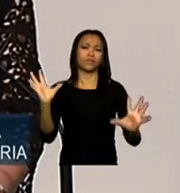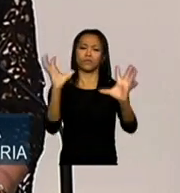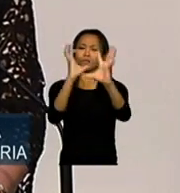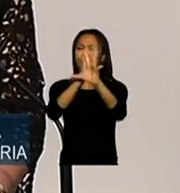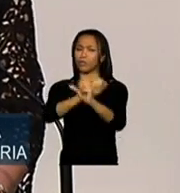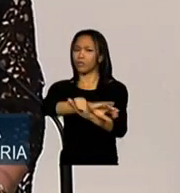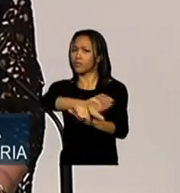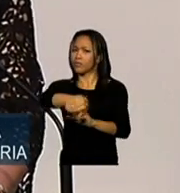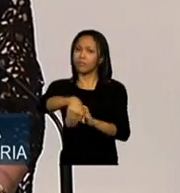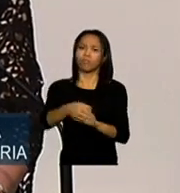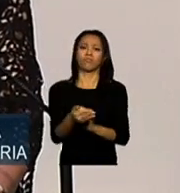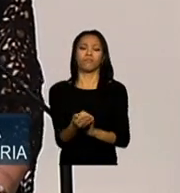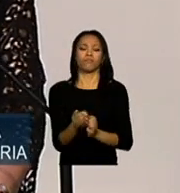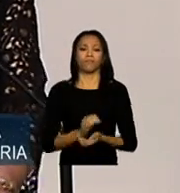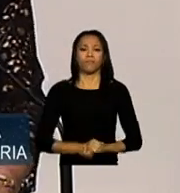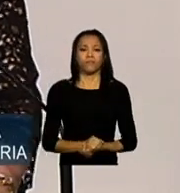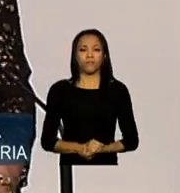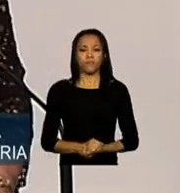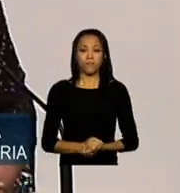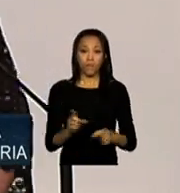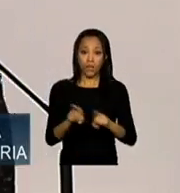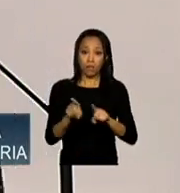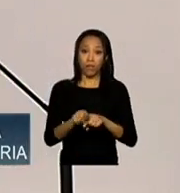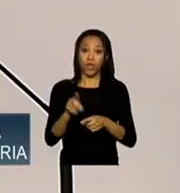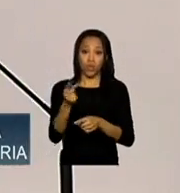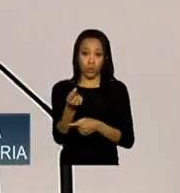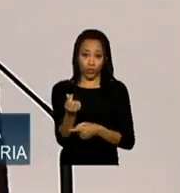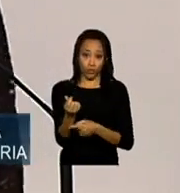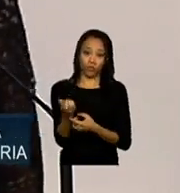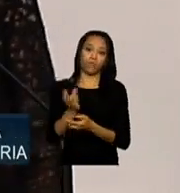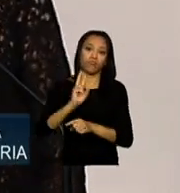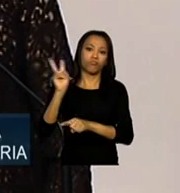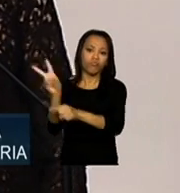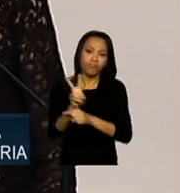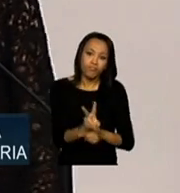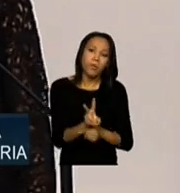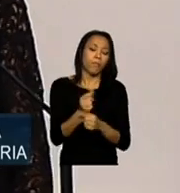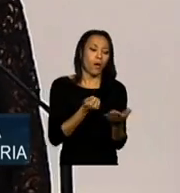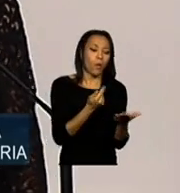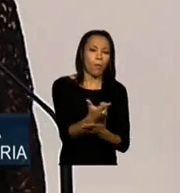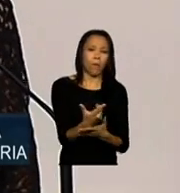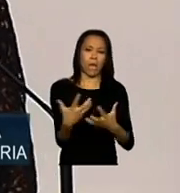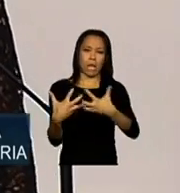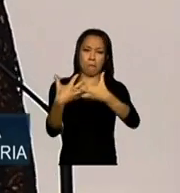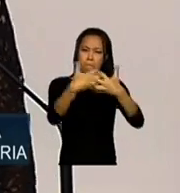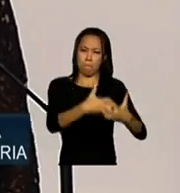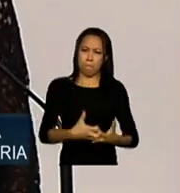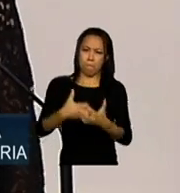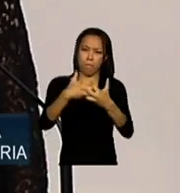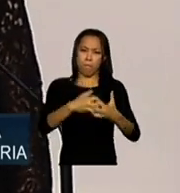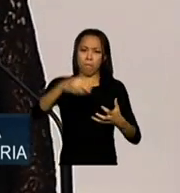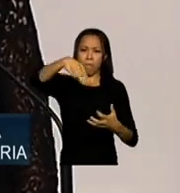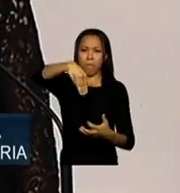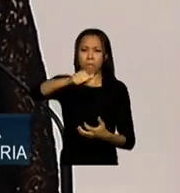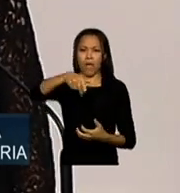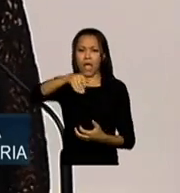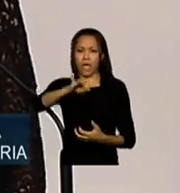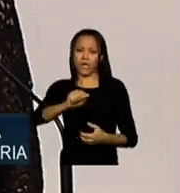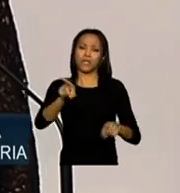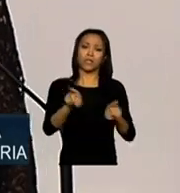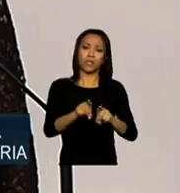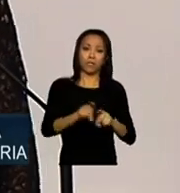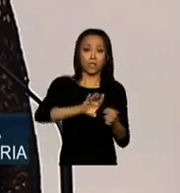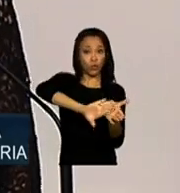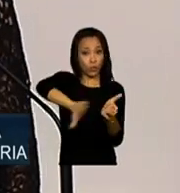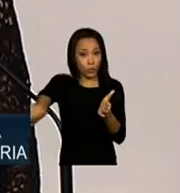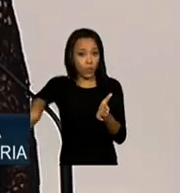ano de 2012. O financiamento para aquisição de máquinas e equipamentos, excluídos itens de